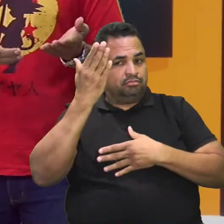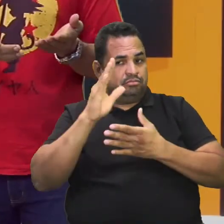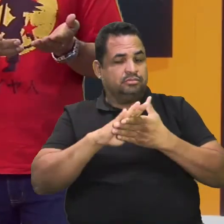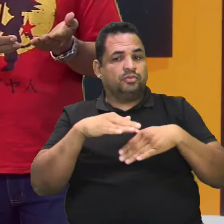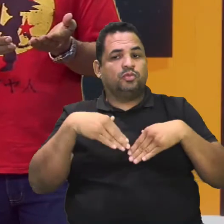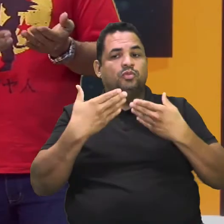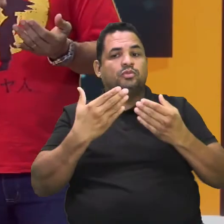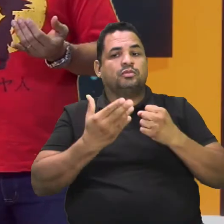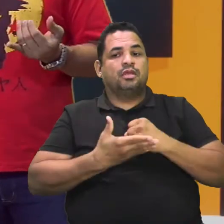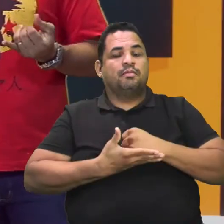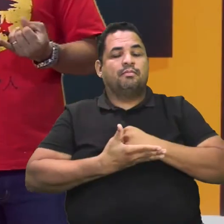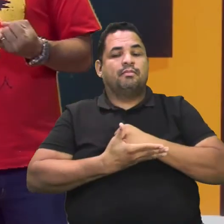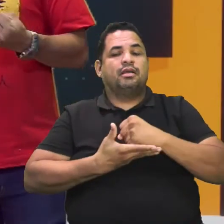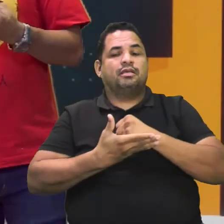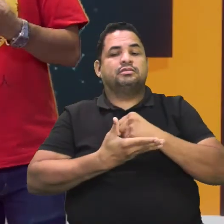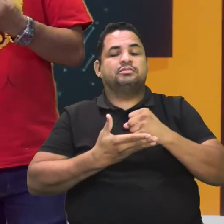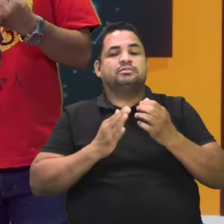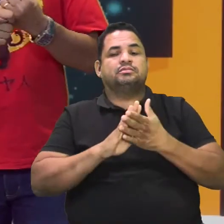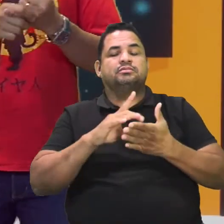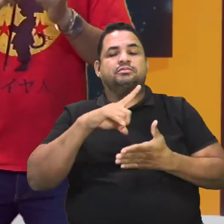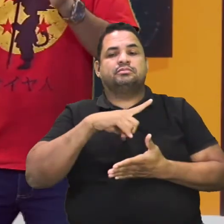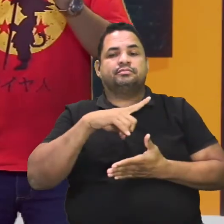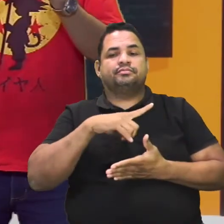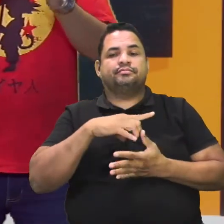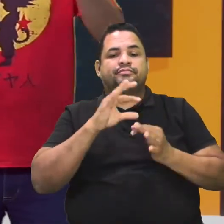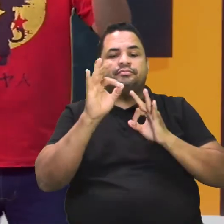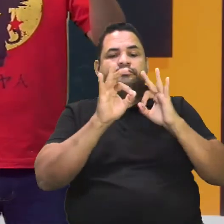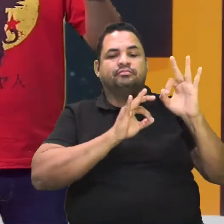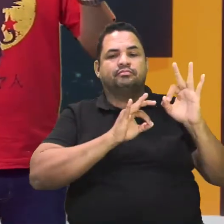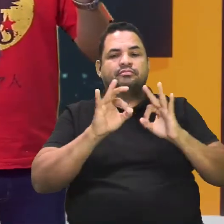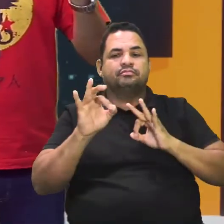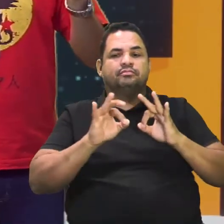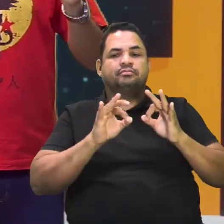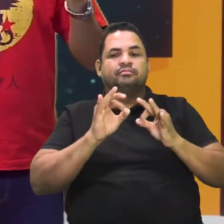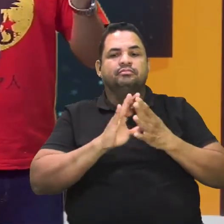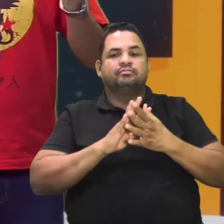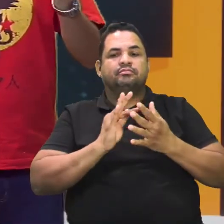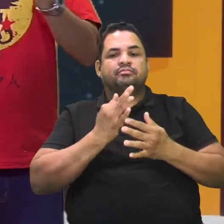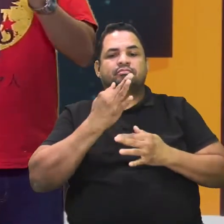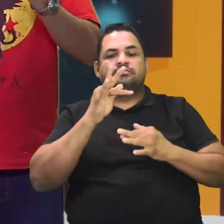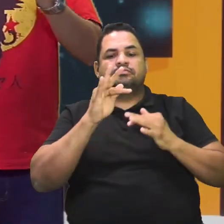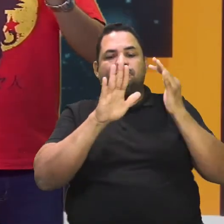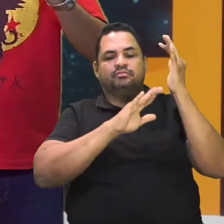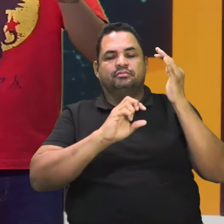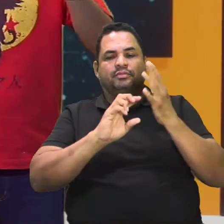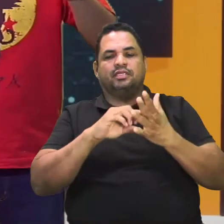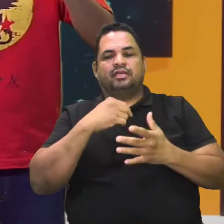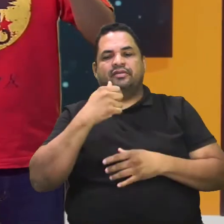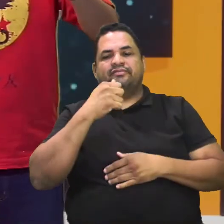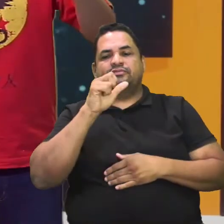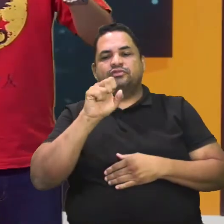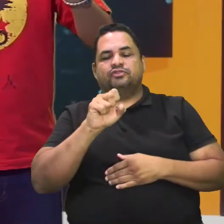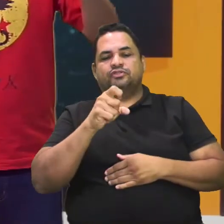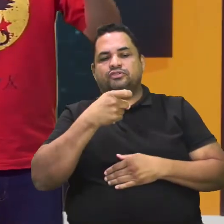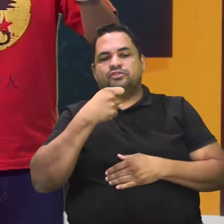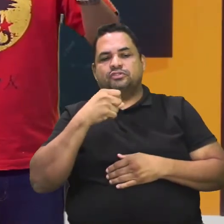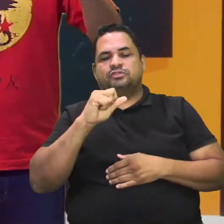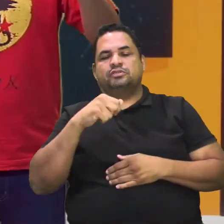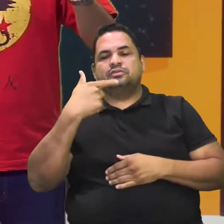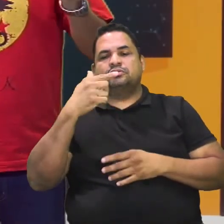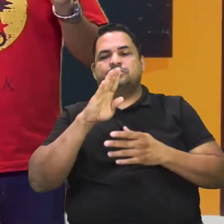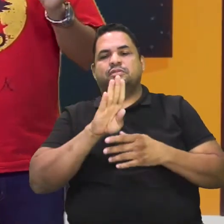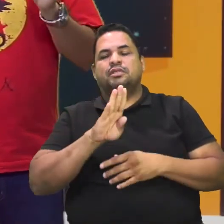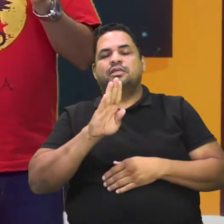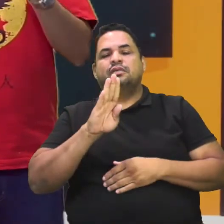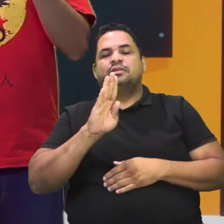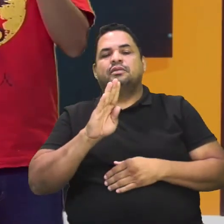Que bagagem, professor? Uai, eu tenho lá o formato da função do segundo grau, f de x igual a x ao quadrado mais